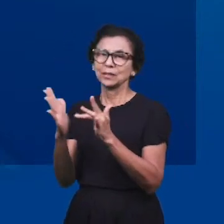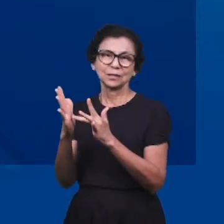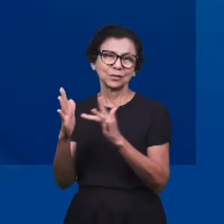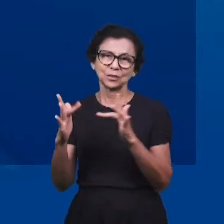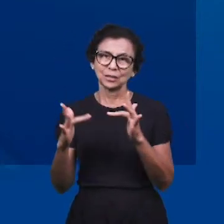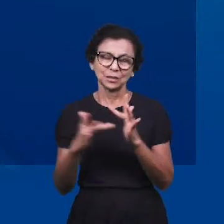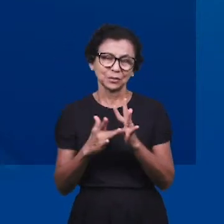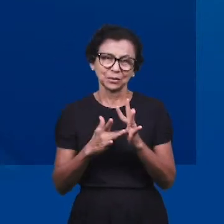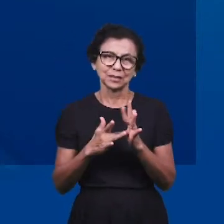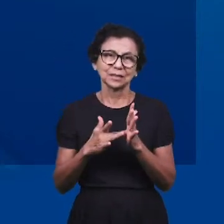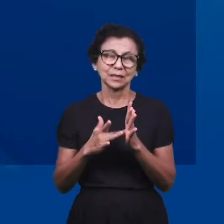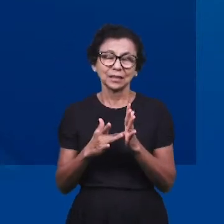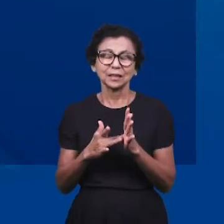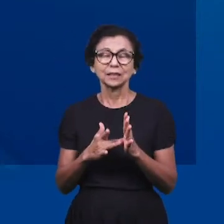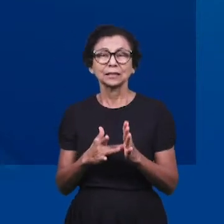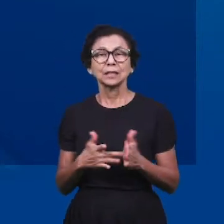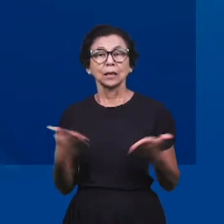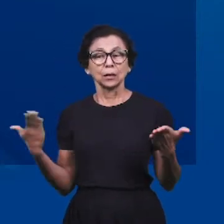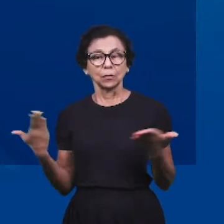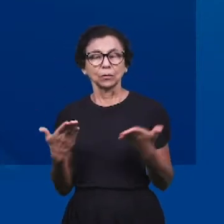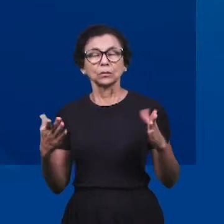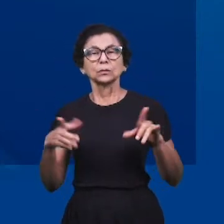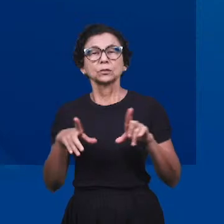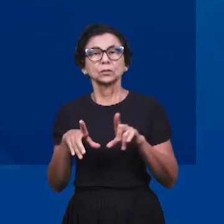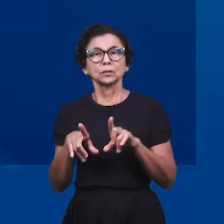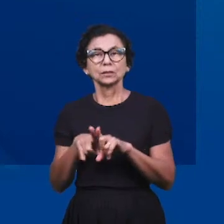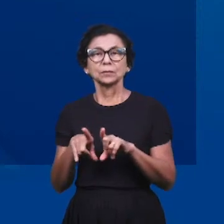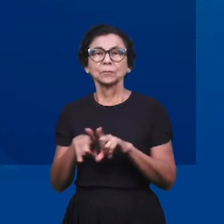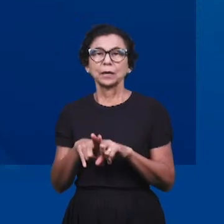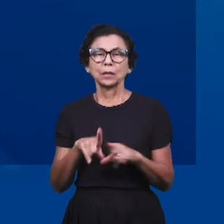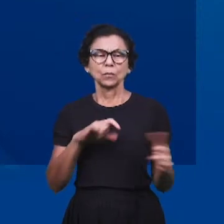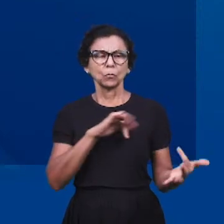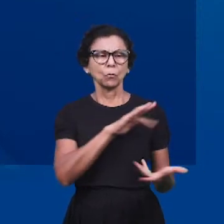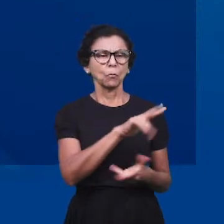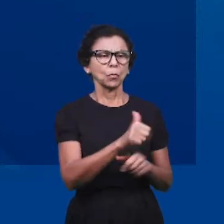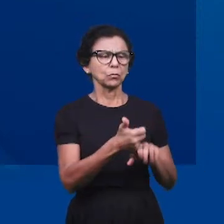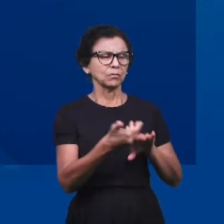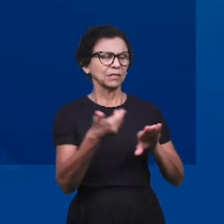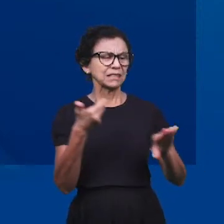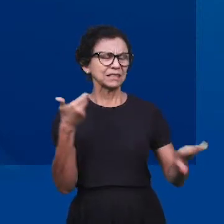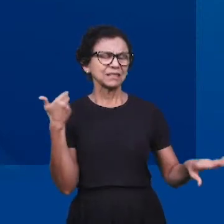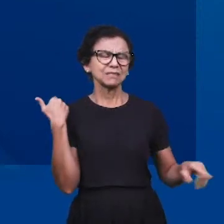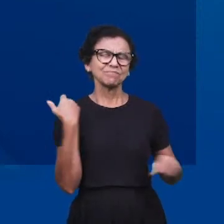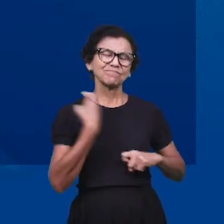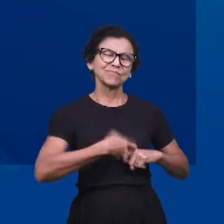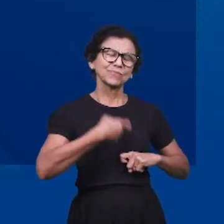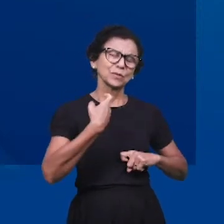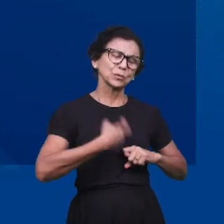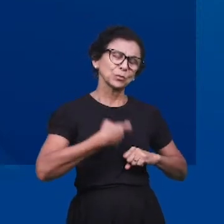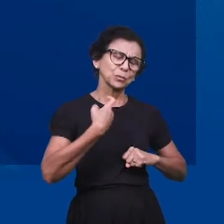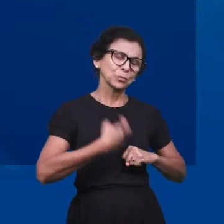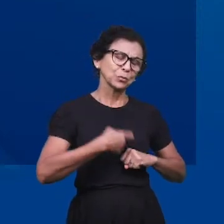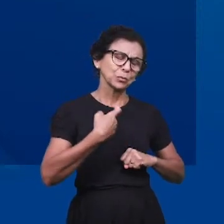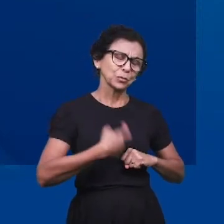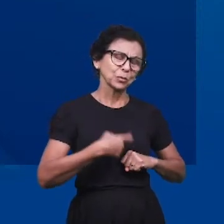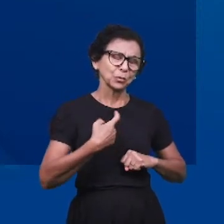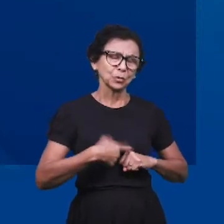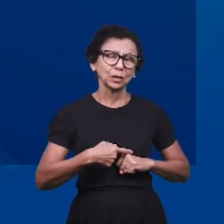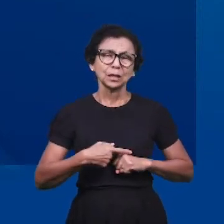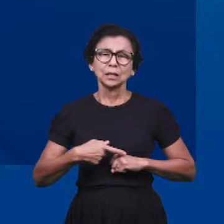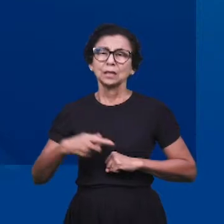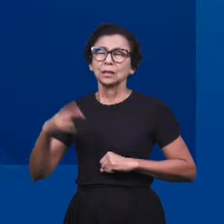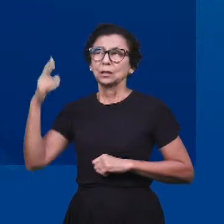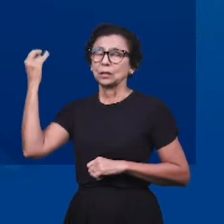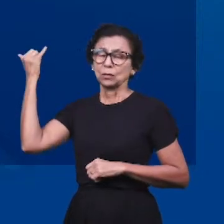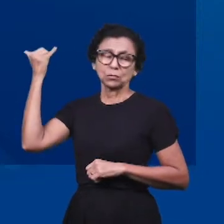nós, igreja, no tempo de hoje. As pessoas estão cada vez mais distantes, com os corações endurecidos, e não dão ouvidos à palavra do Senhor